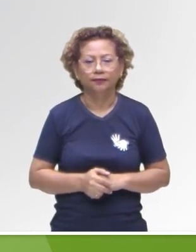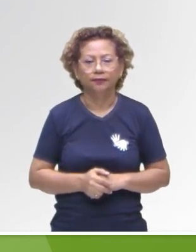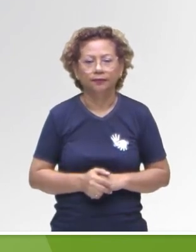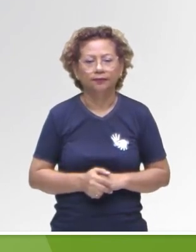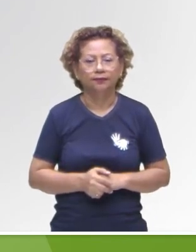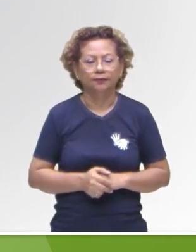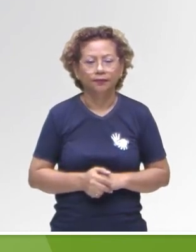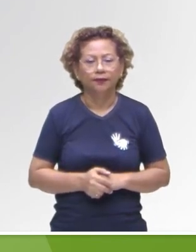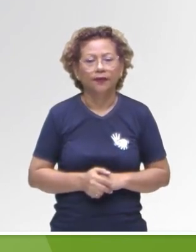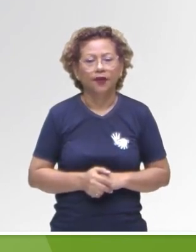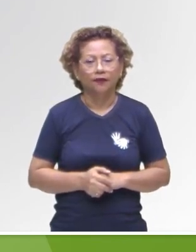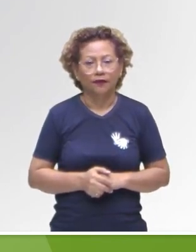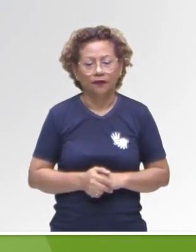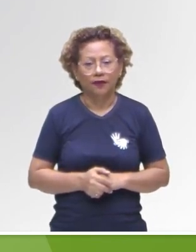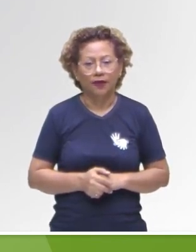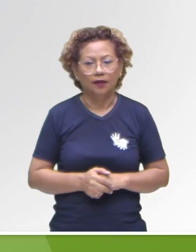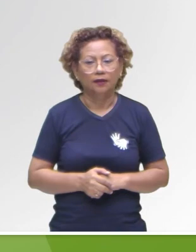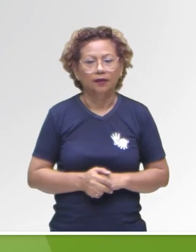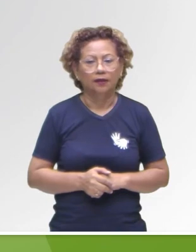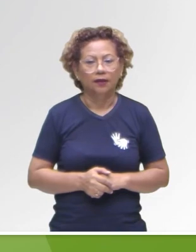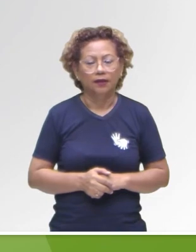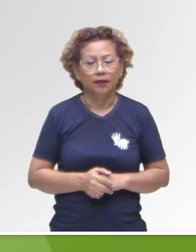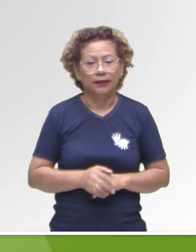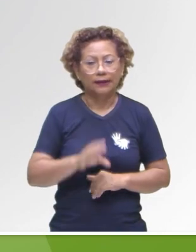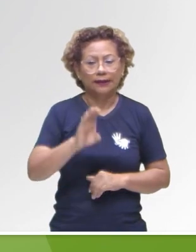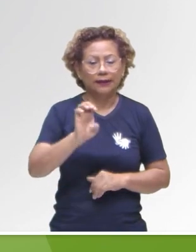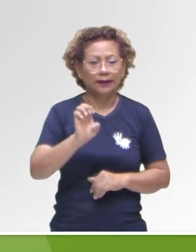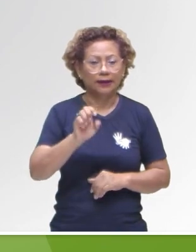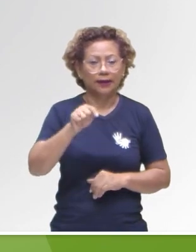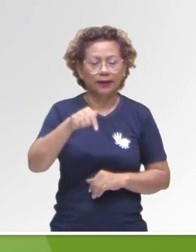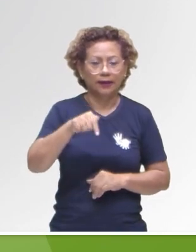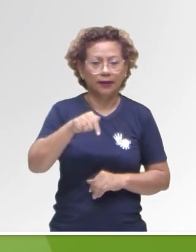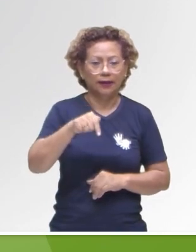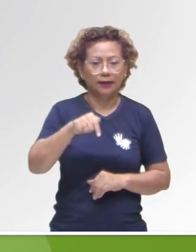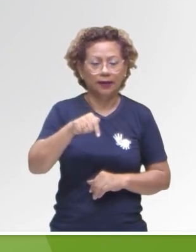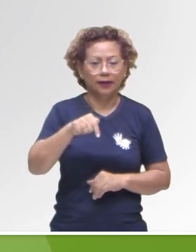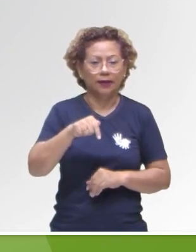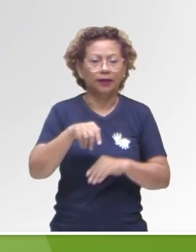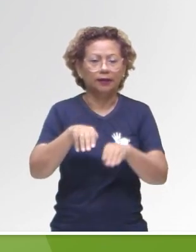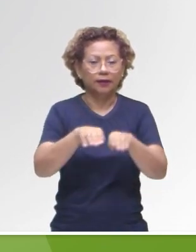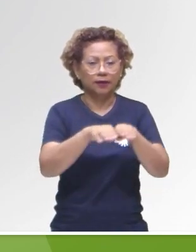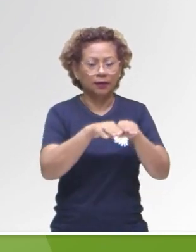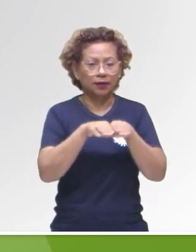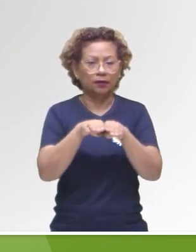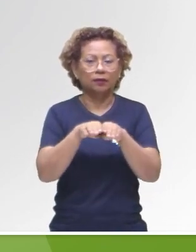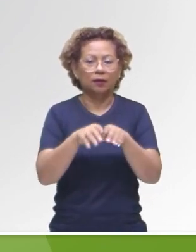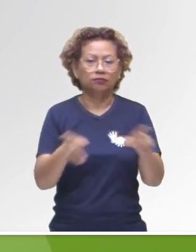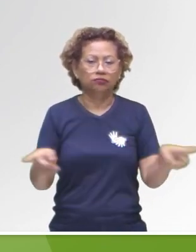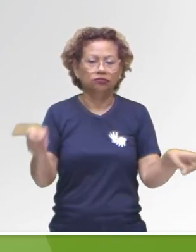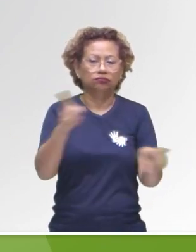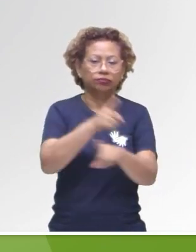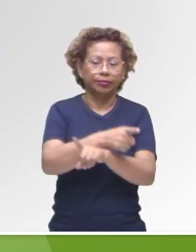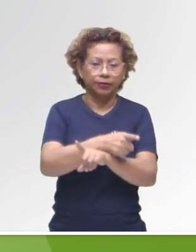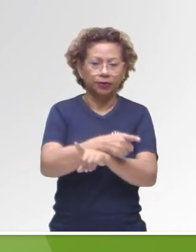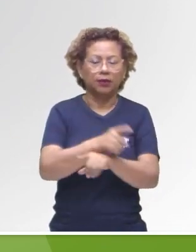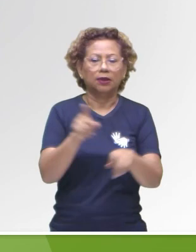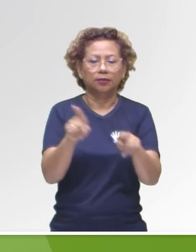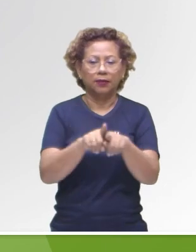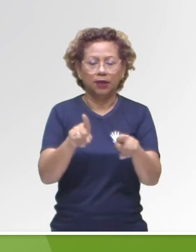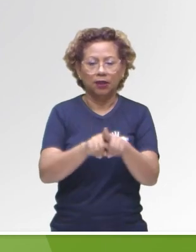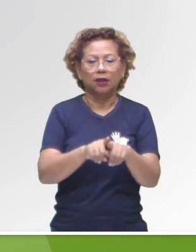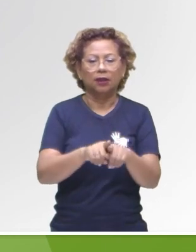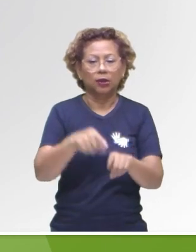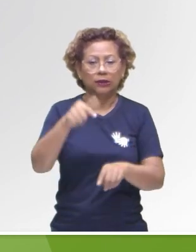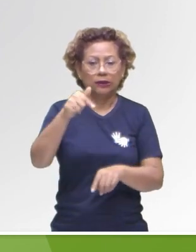ficar CQ sobre 1, igual, aí eu inverto também aqui, ó, é